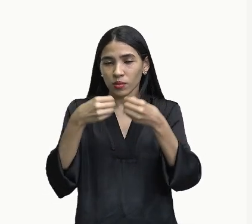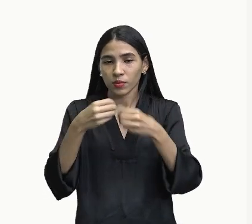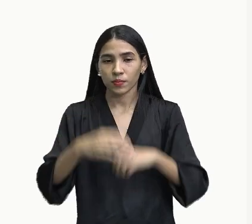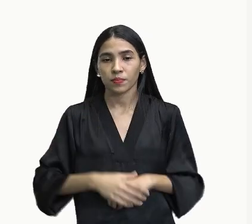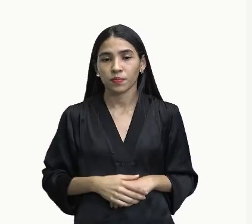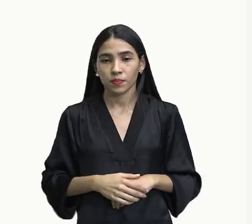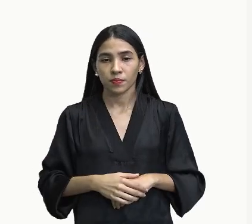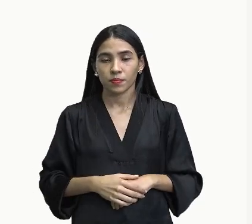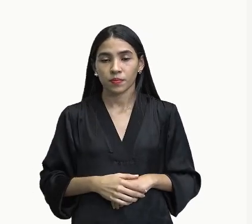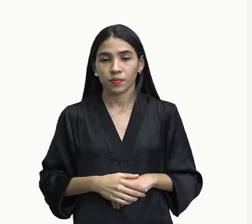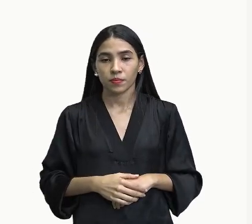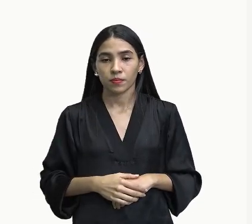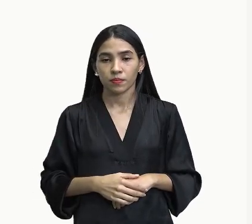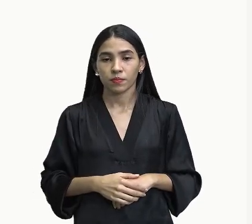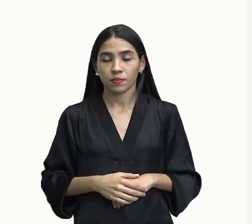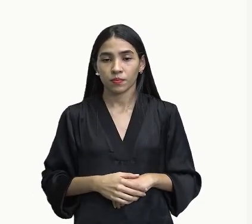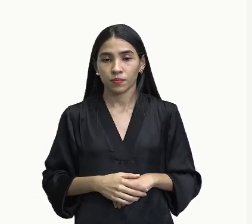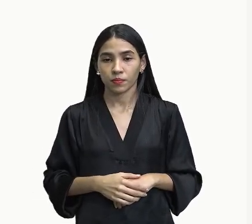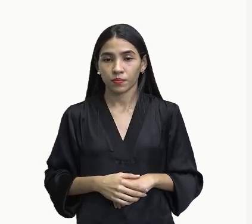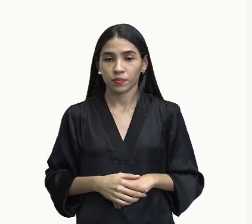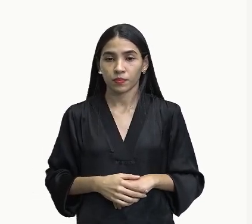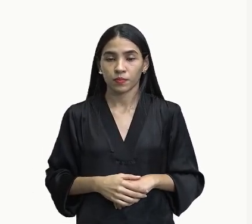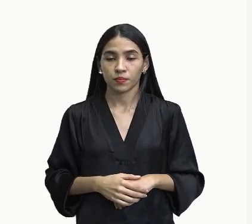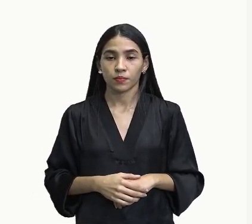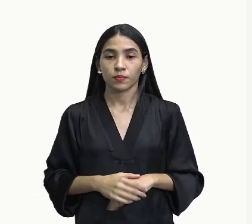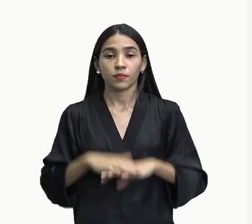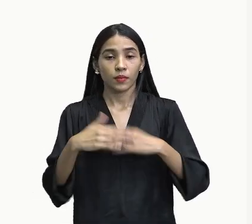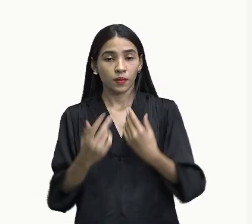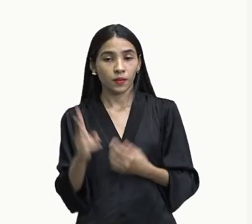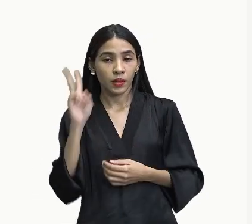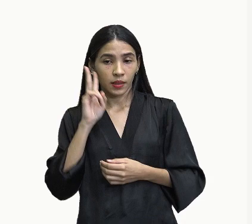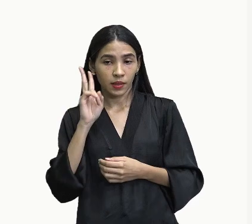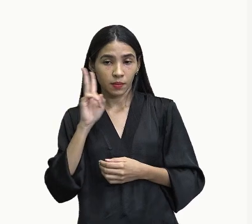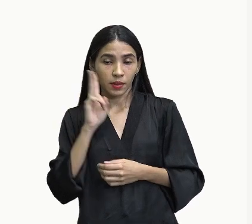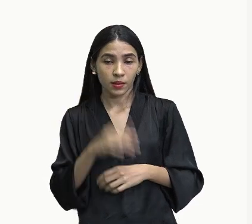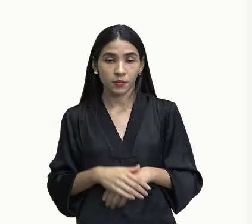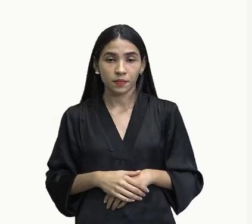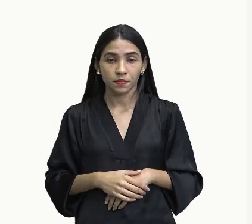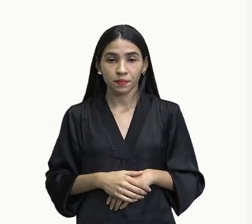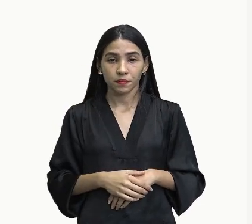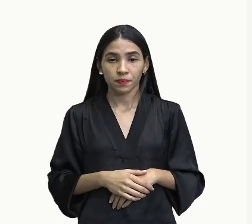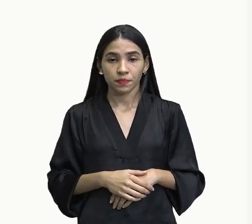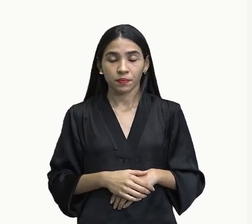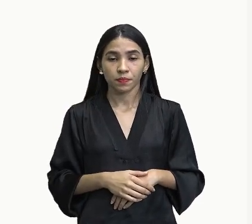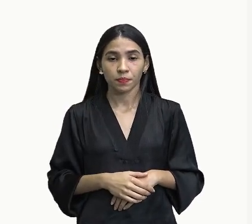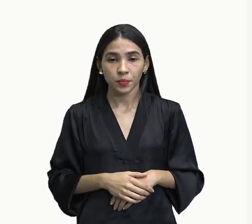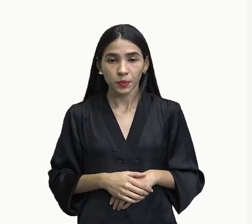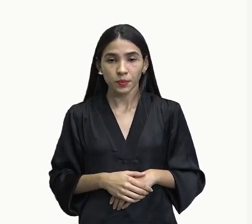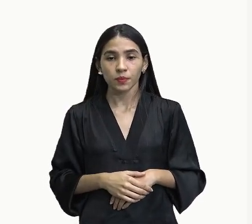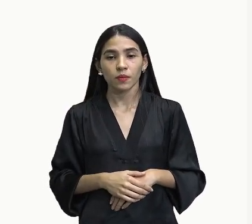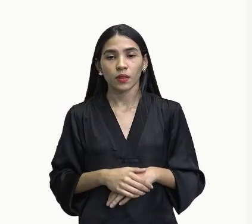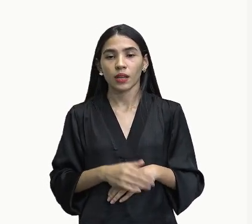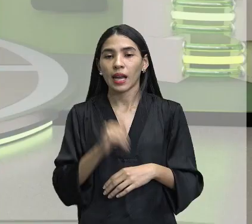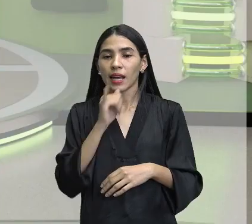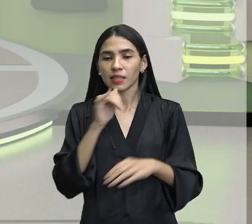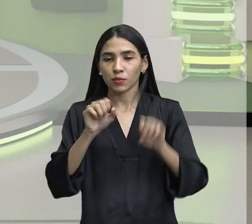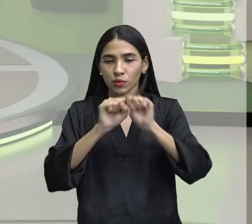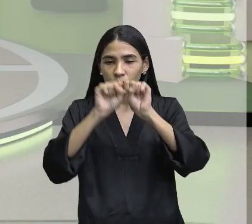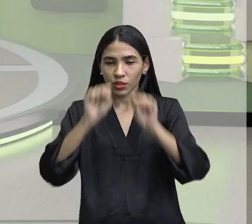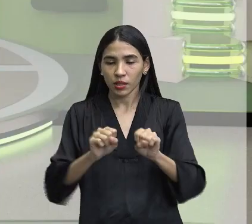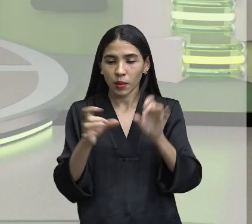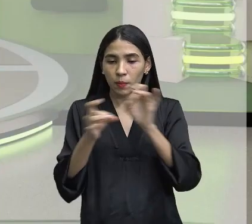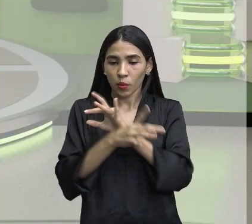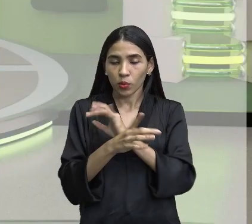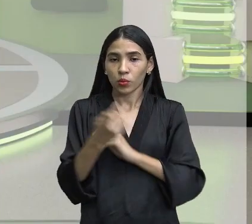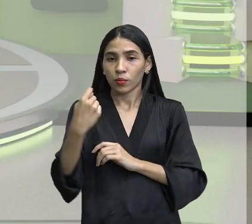embora seja considerado incompleto. Lembrando aí que para ter um sistema todo completo,